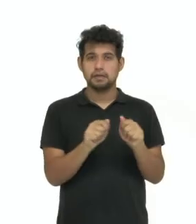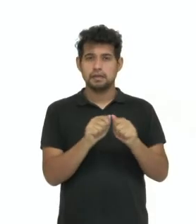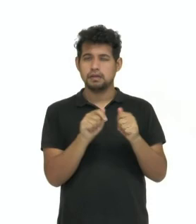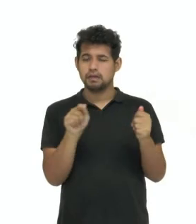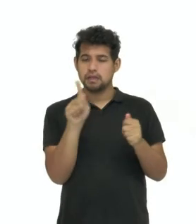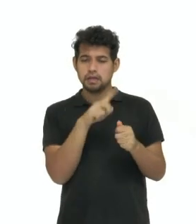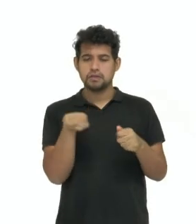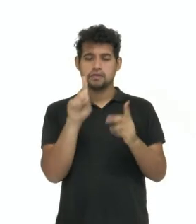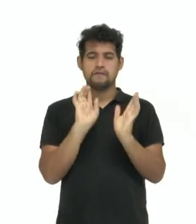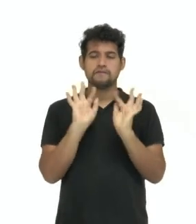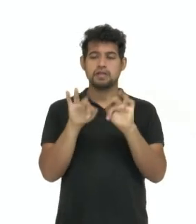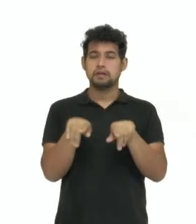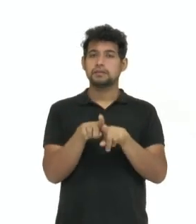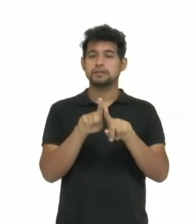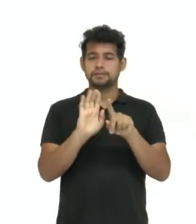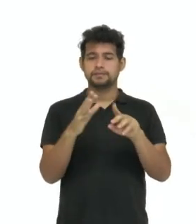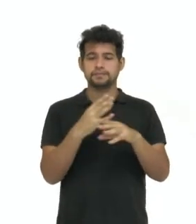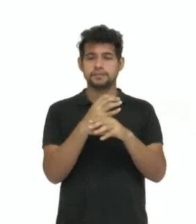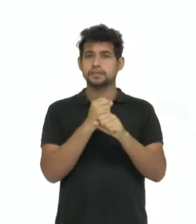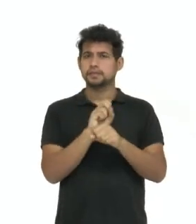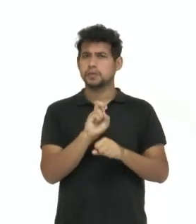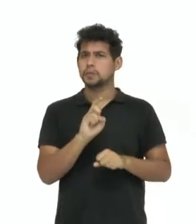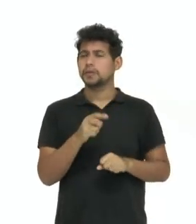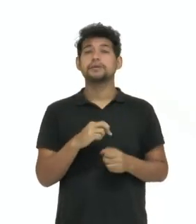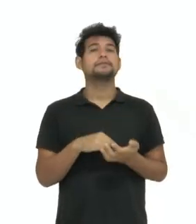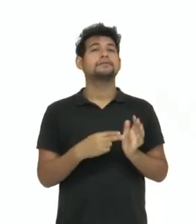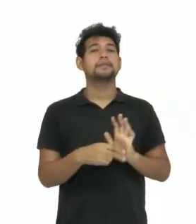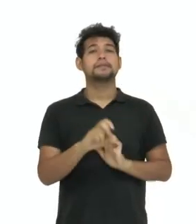final. Multiplicando por 5.000, R$